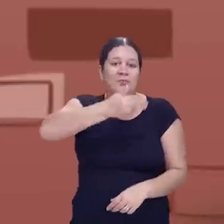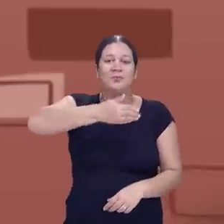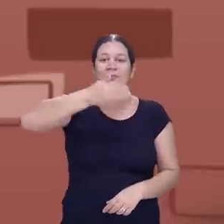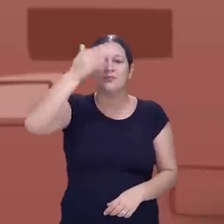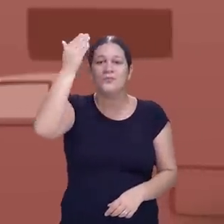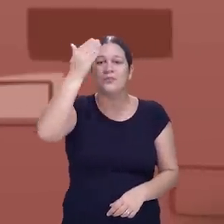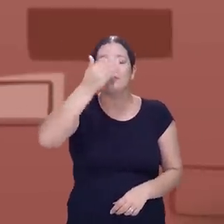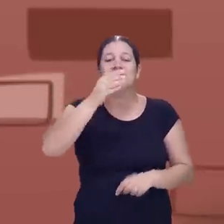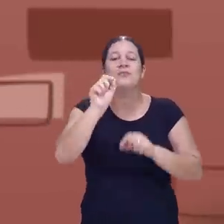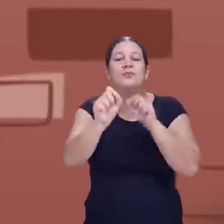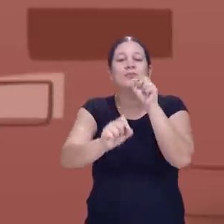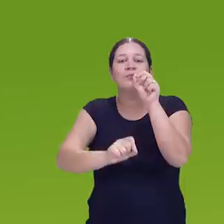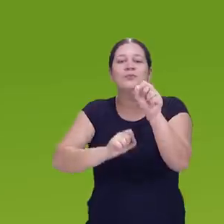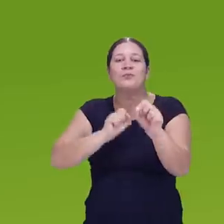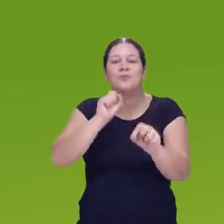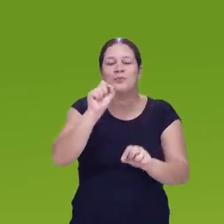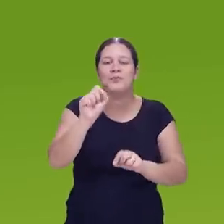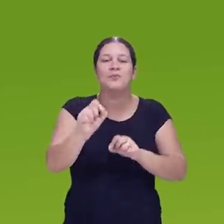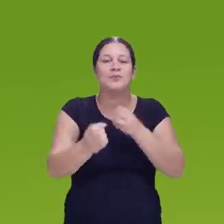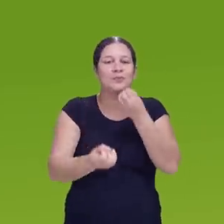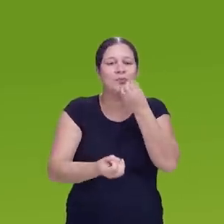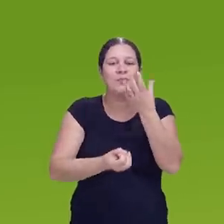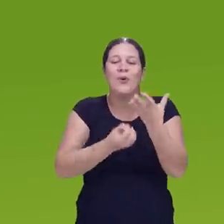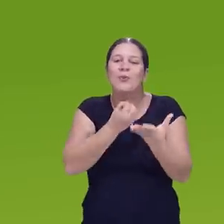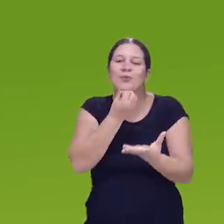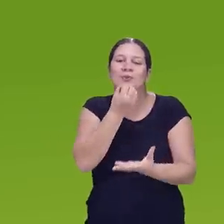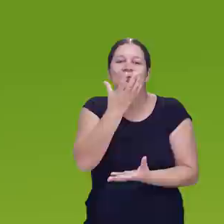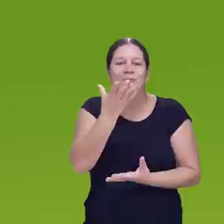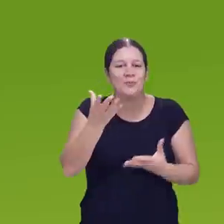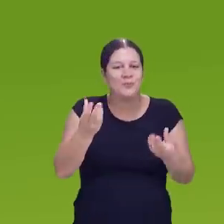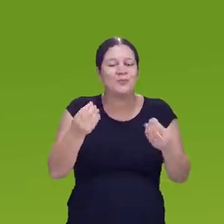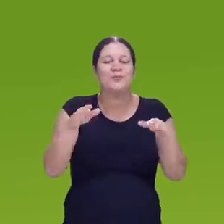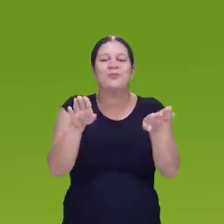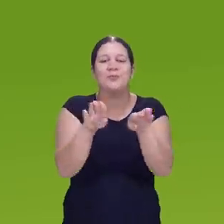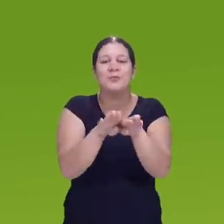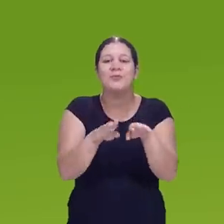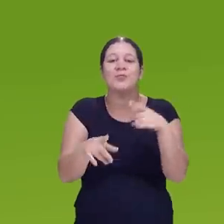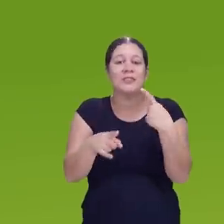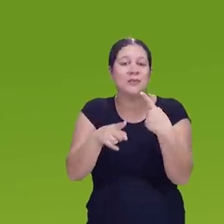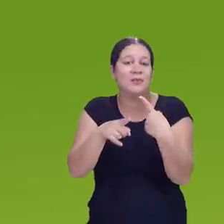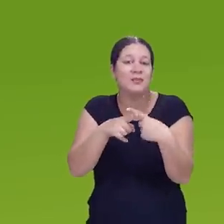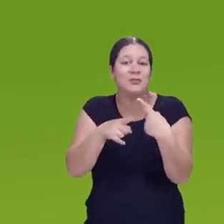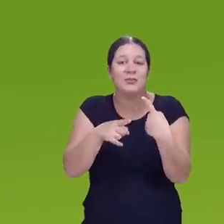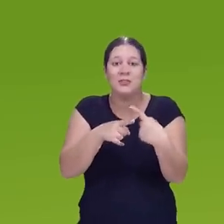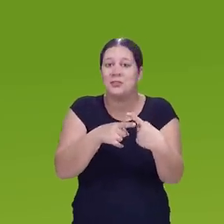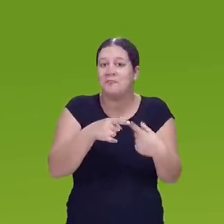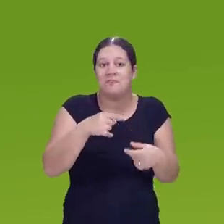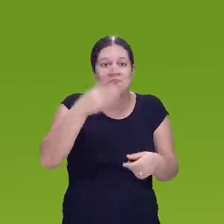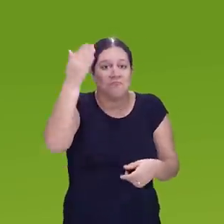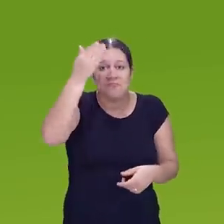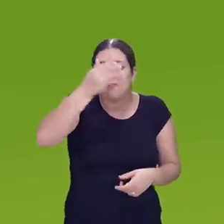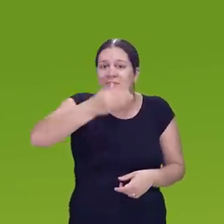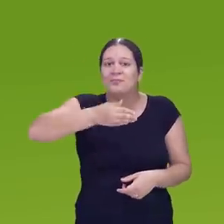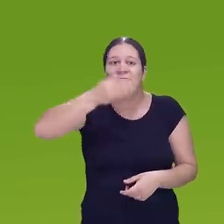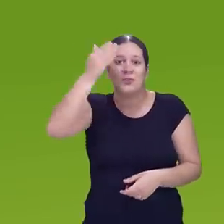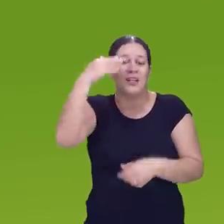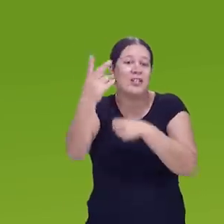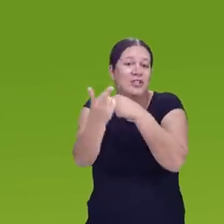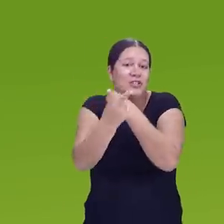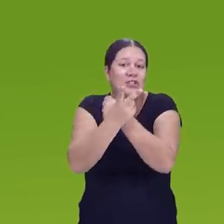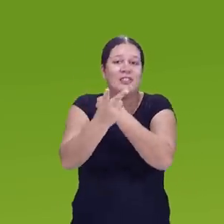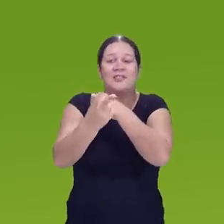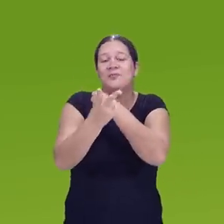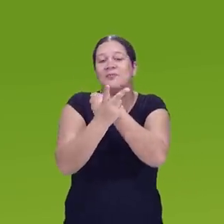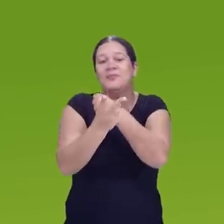vem. O que é bom. Muito bom mesmo. Por que não ser visto? Muitas vezes